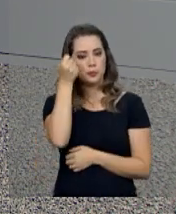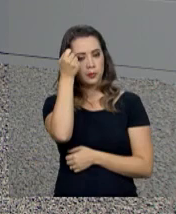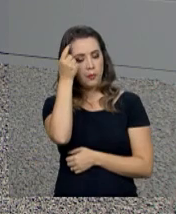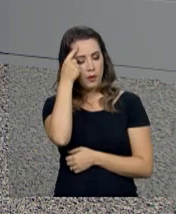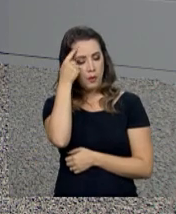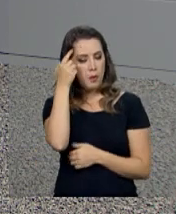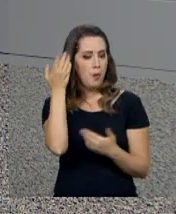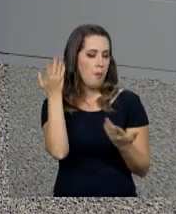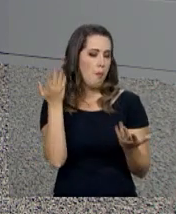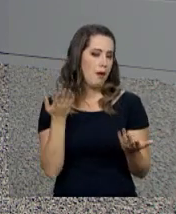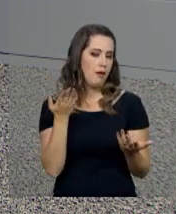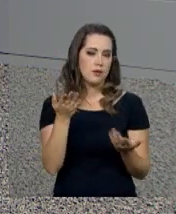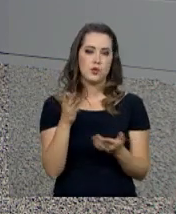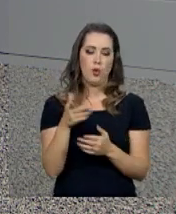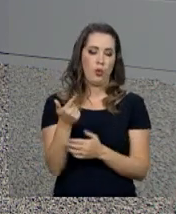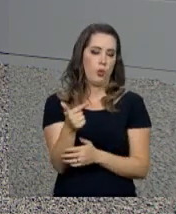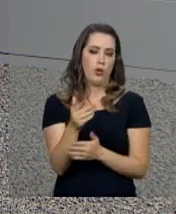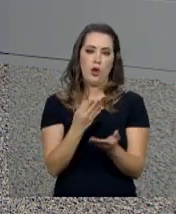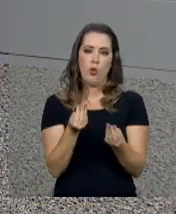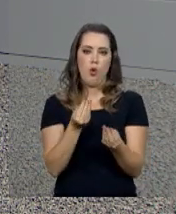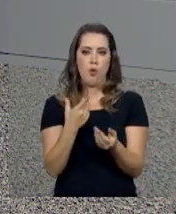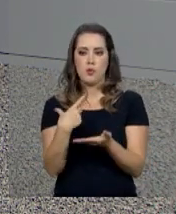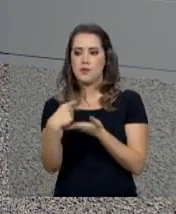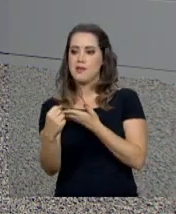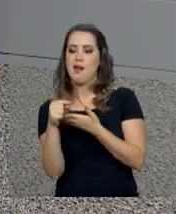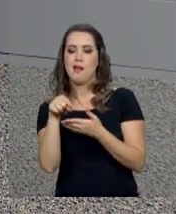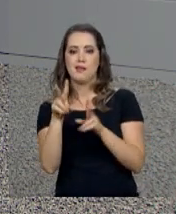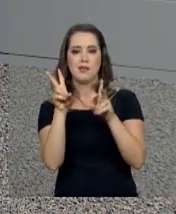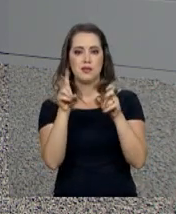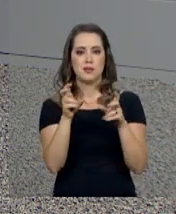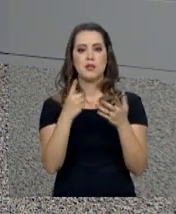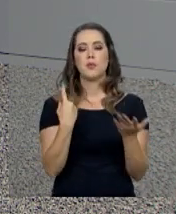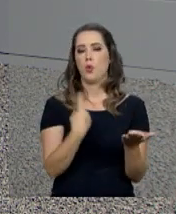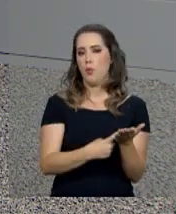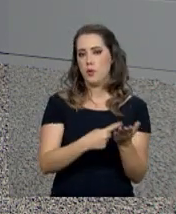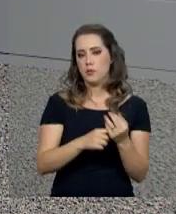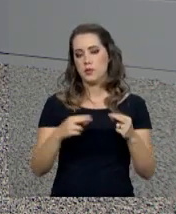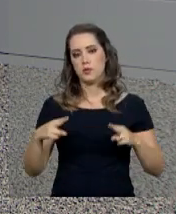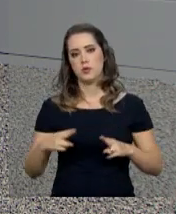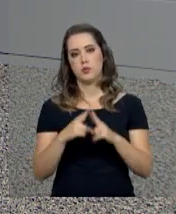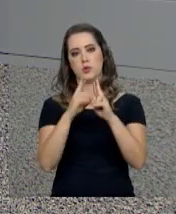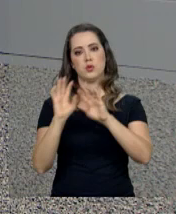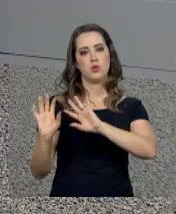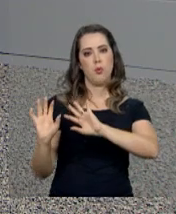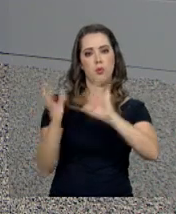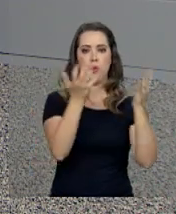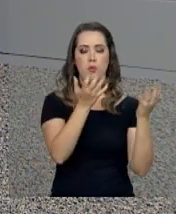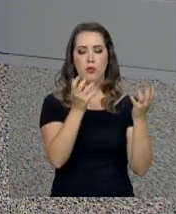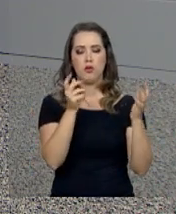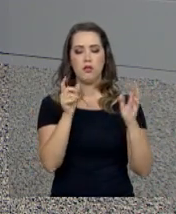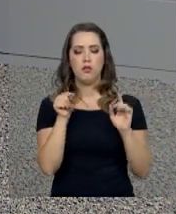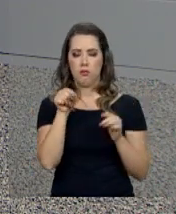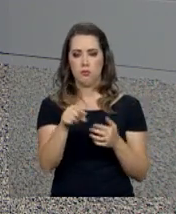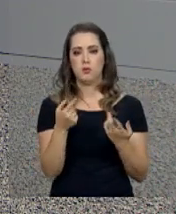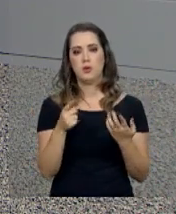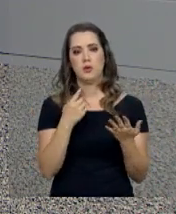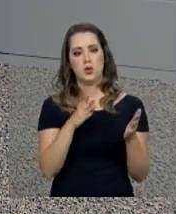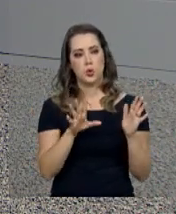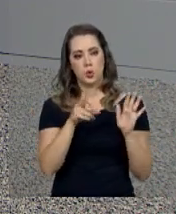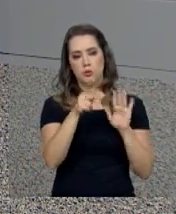agora não tem como fugir mais disso tem o acordo de paris sobre mudanças climáticas todos os países têm as suas propostas